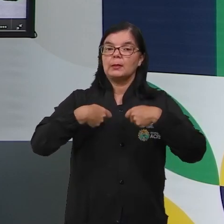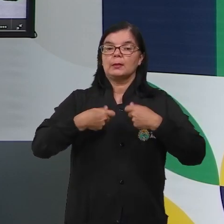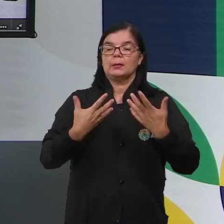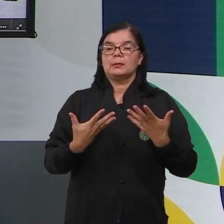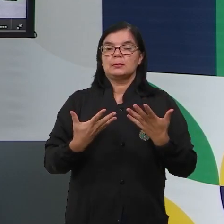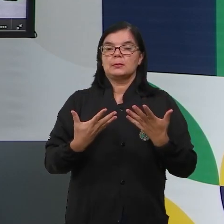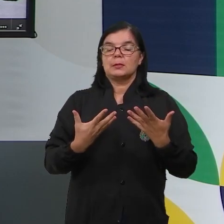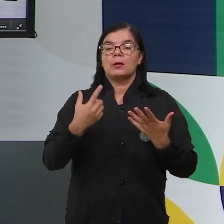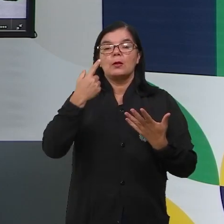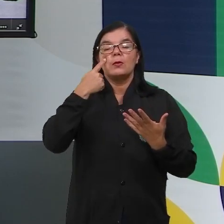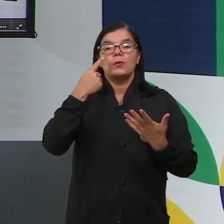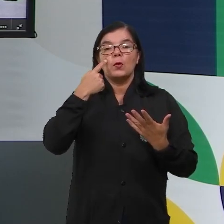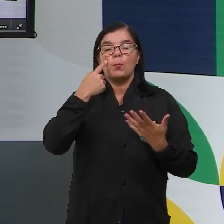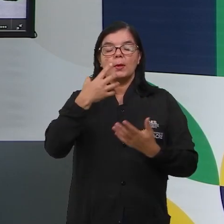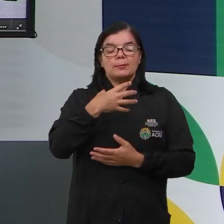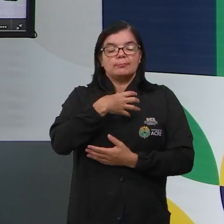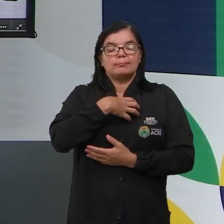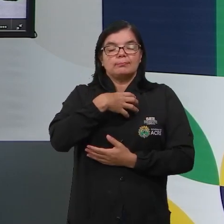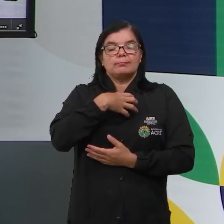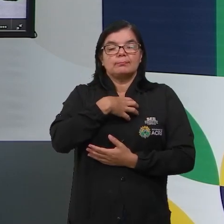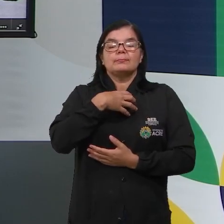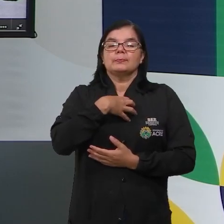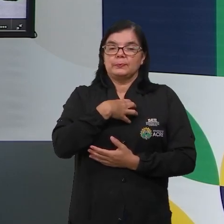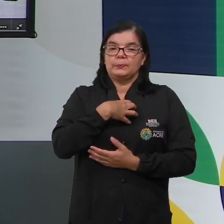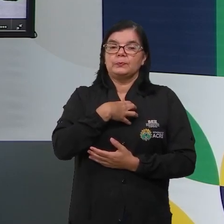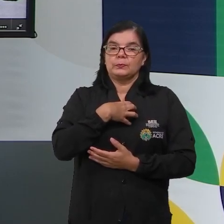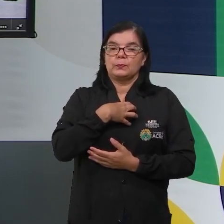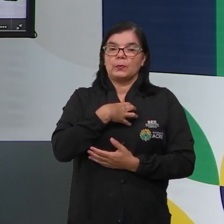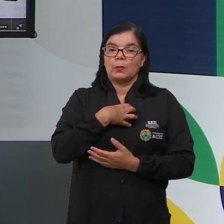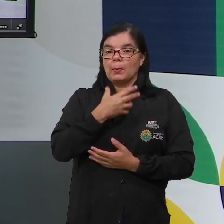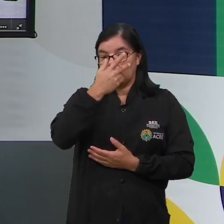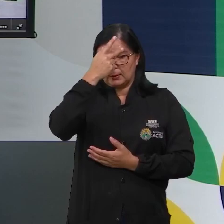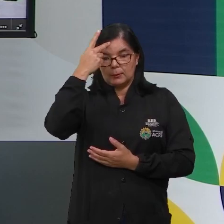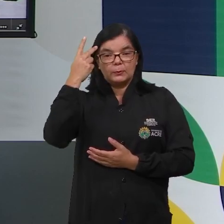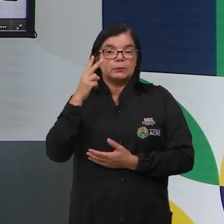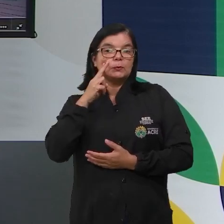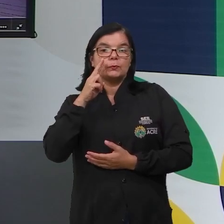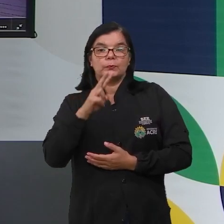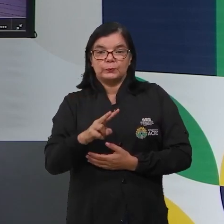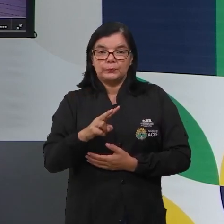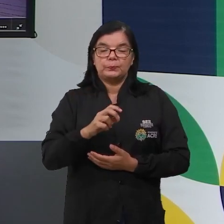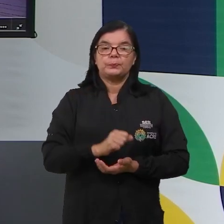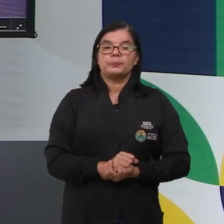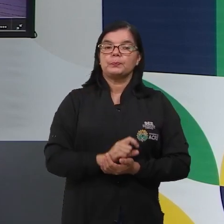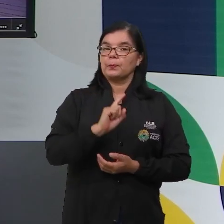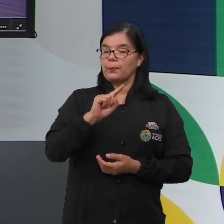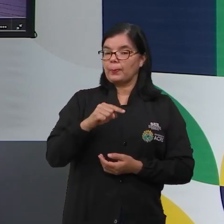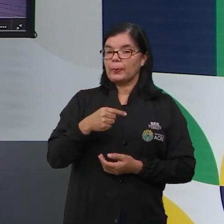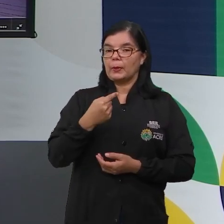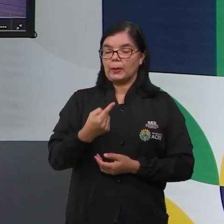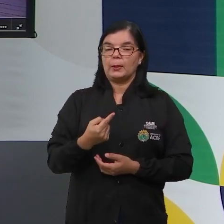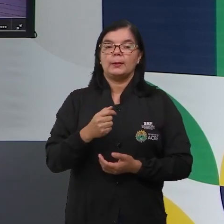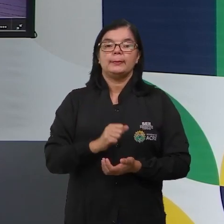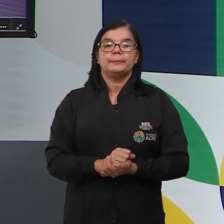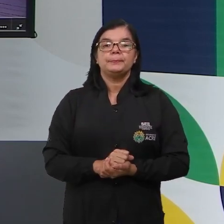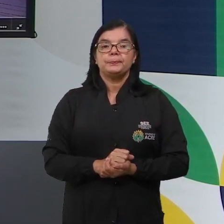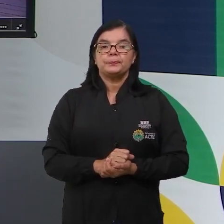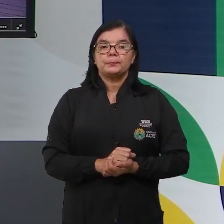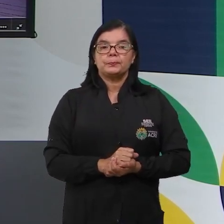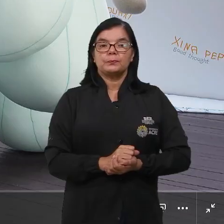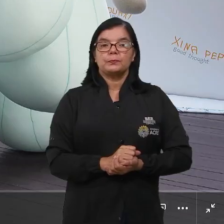precisa trazer esse sentimento para o seu público, tá? Seguindo aqui com a obra